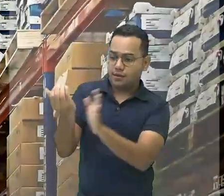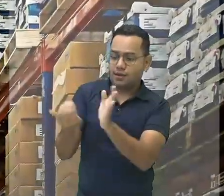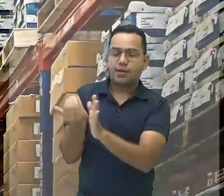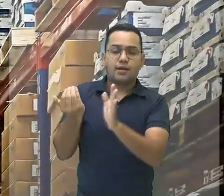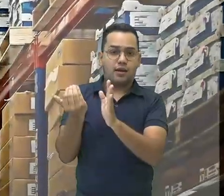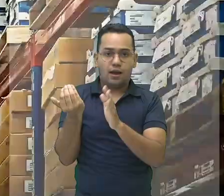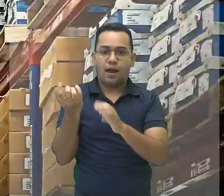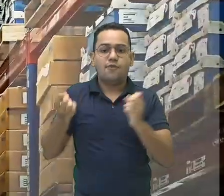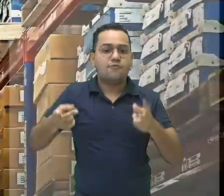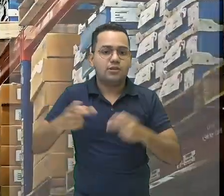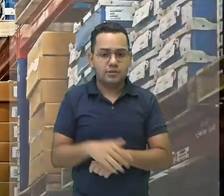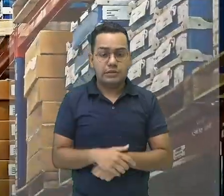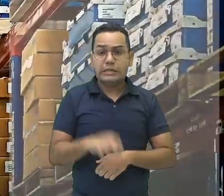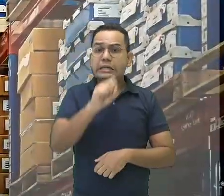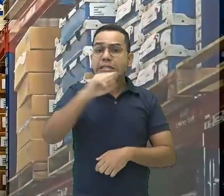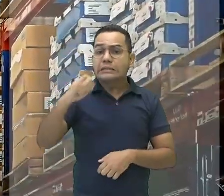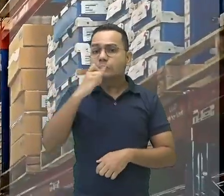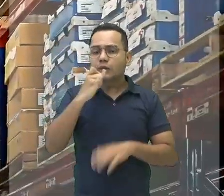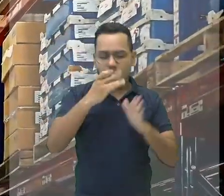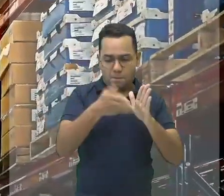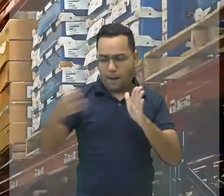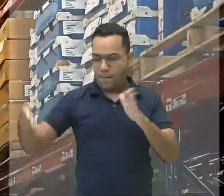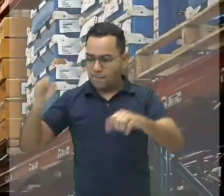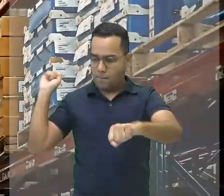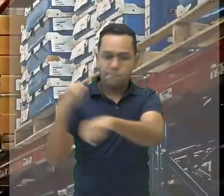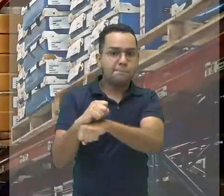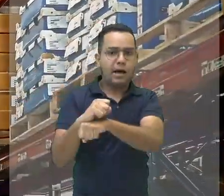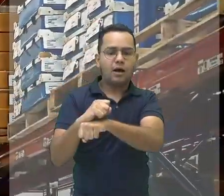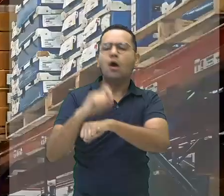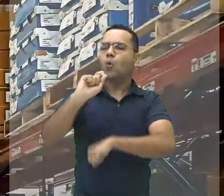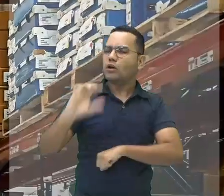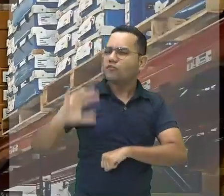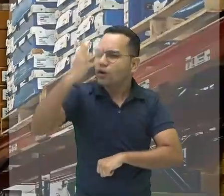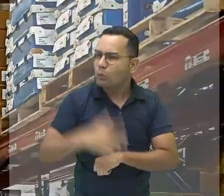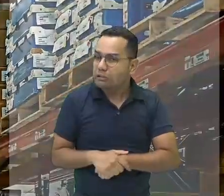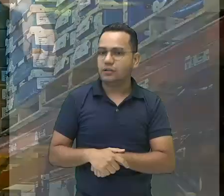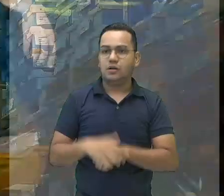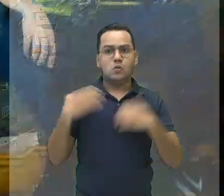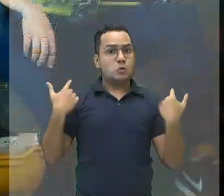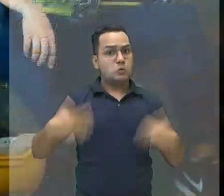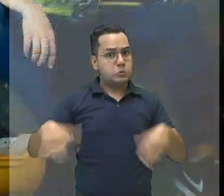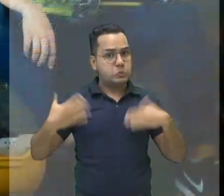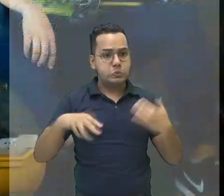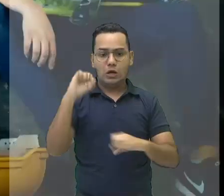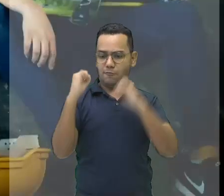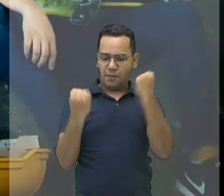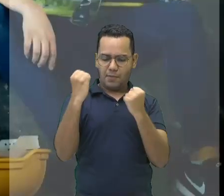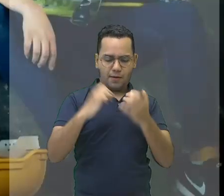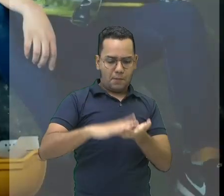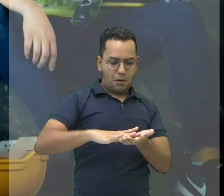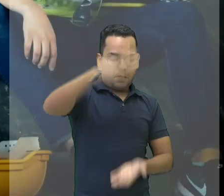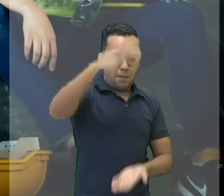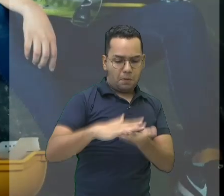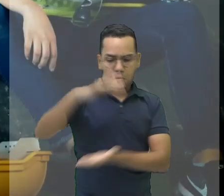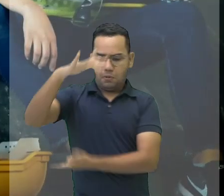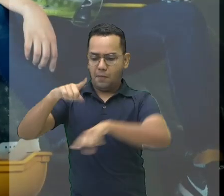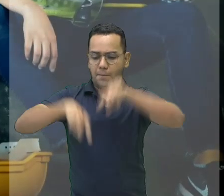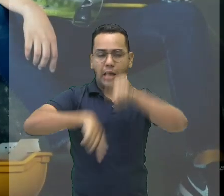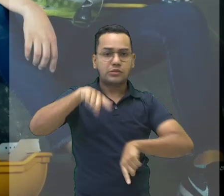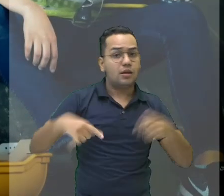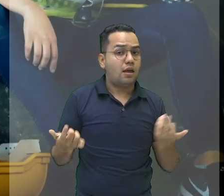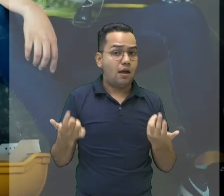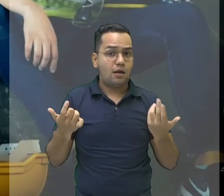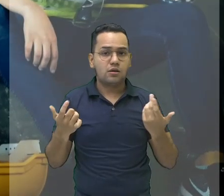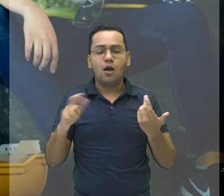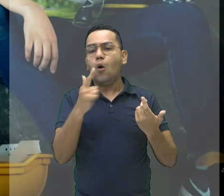ciclo emperra, por causa da redução no consumo, os estoques de mercadorias se acumulam. Fábricas são desativadas, trabalhadores perdem